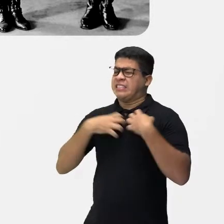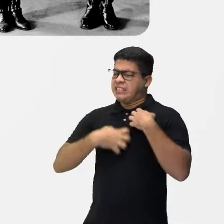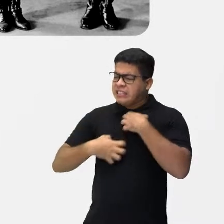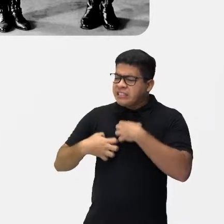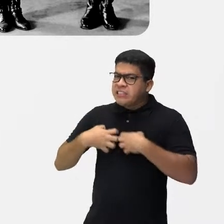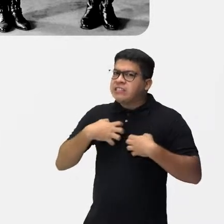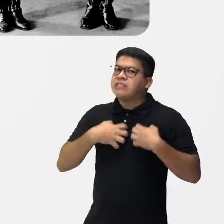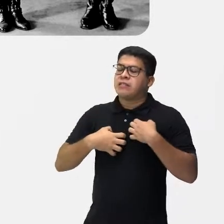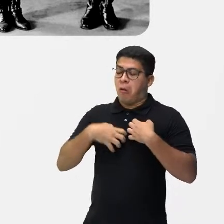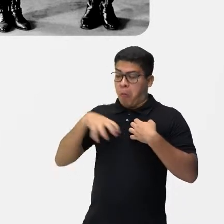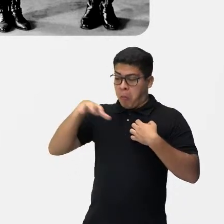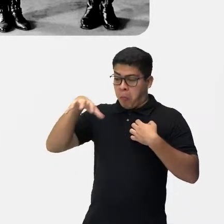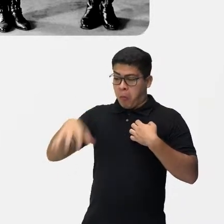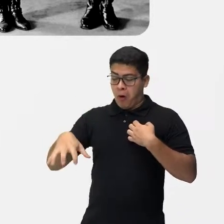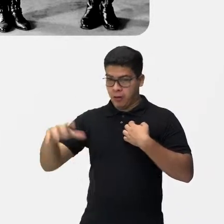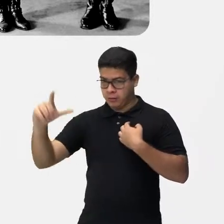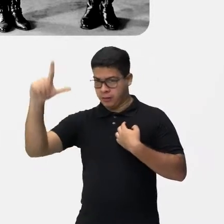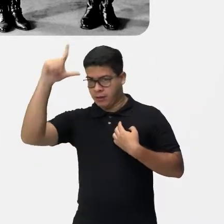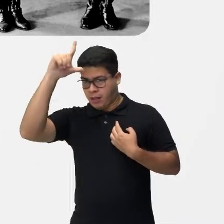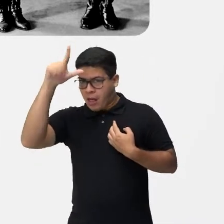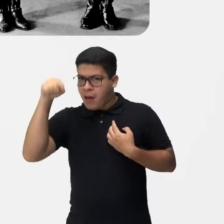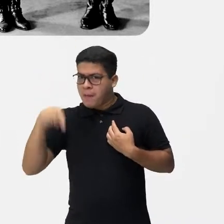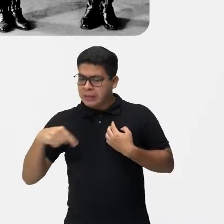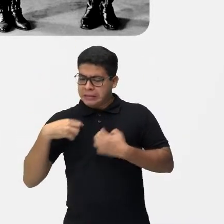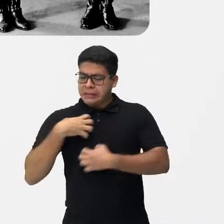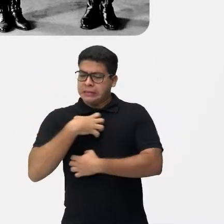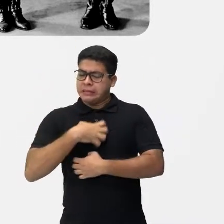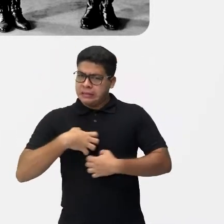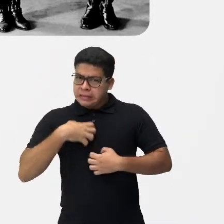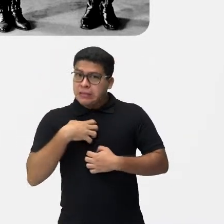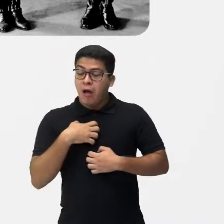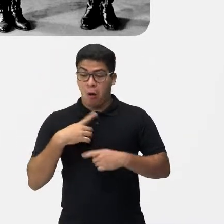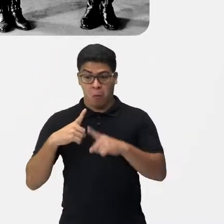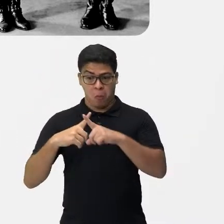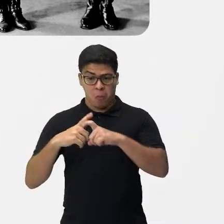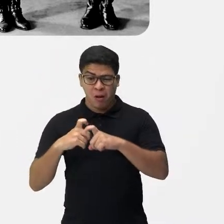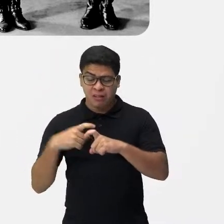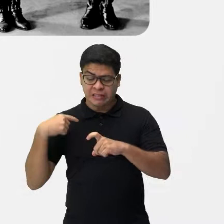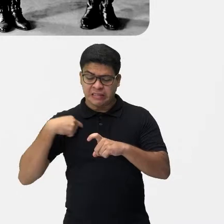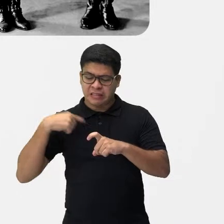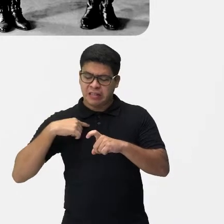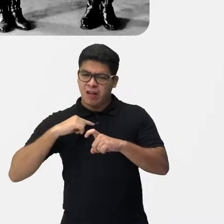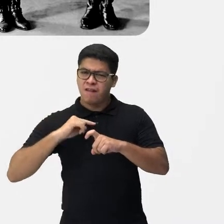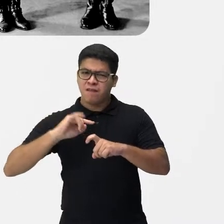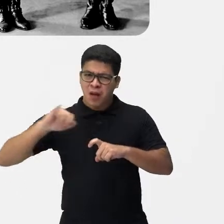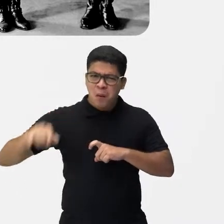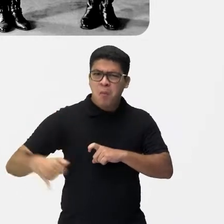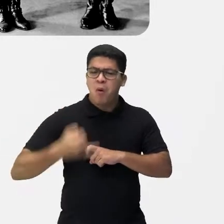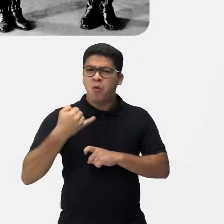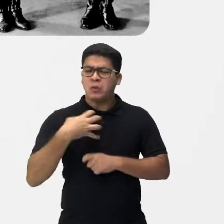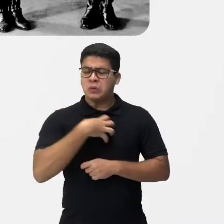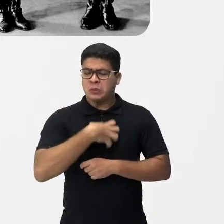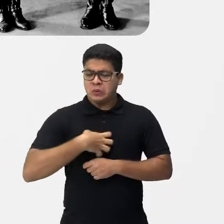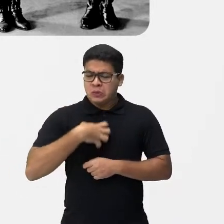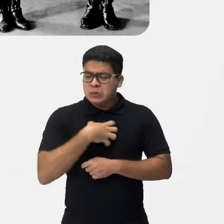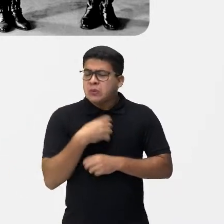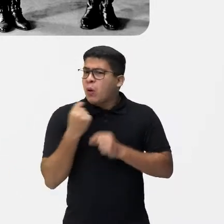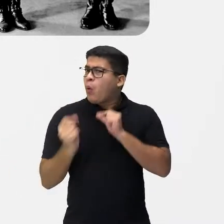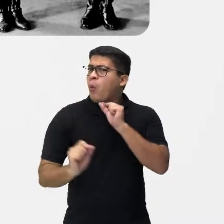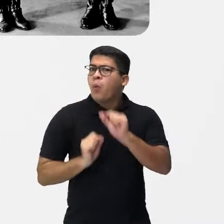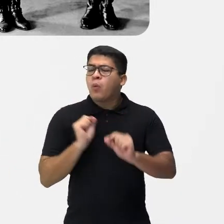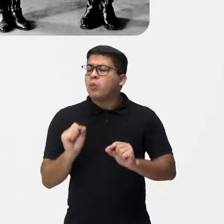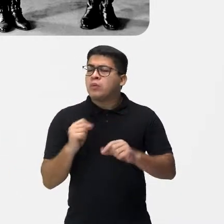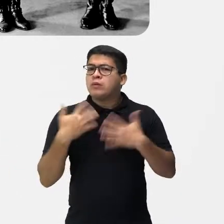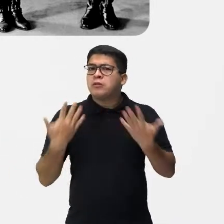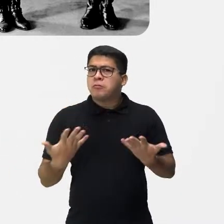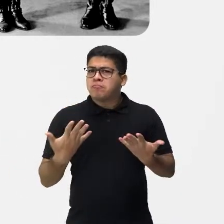ressentimentos entre os alemães. O partido nazista vai se aproveitar desse sentimento de ressentimento,